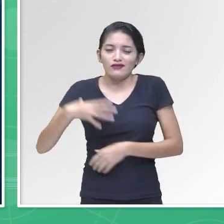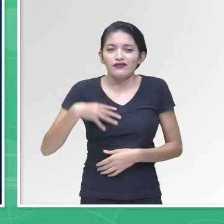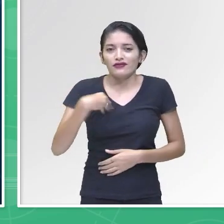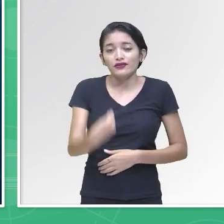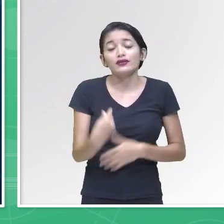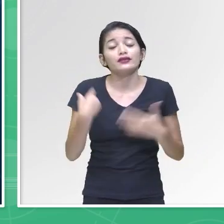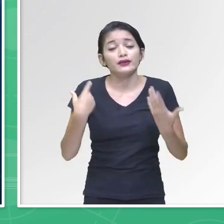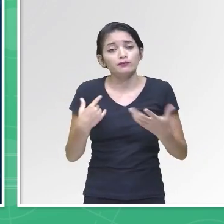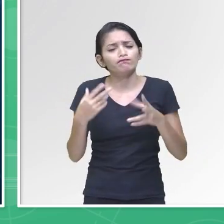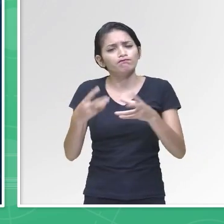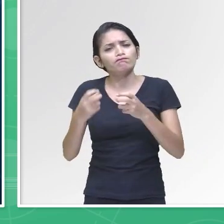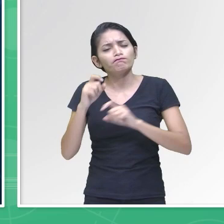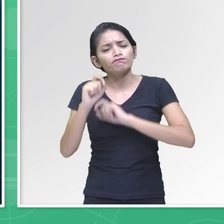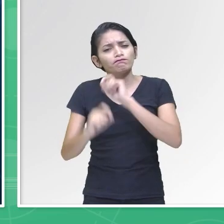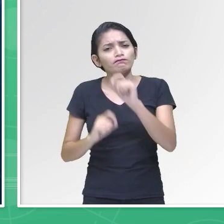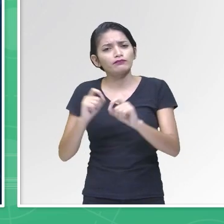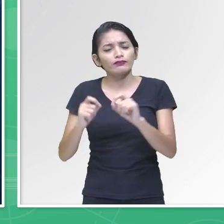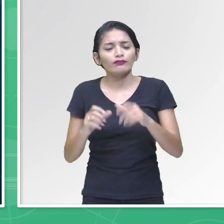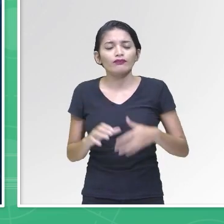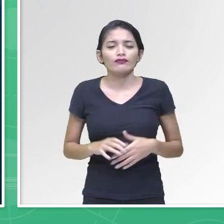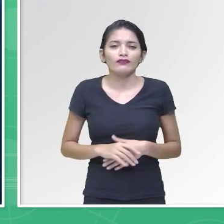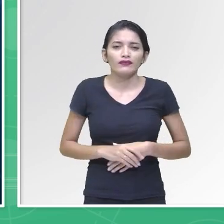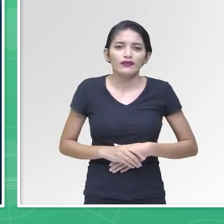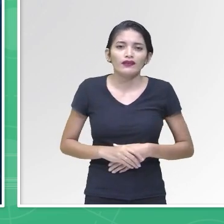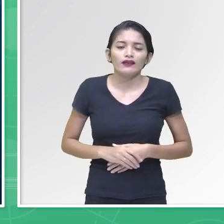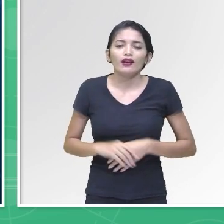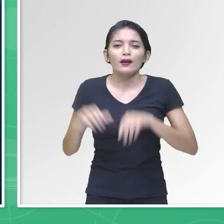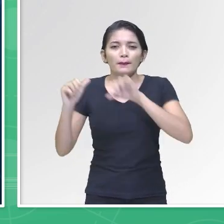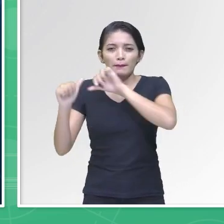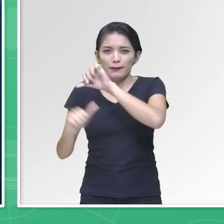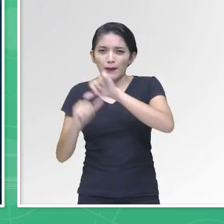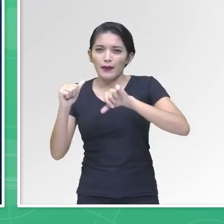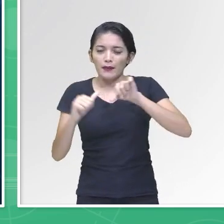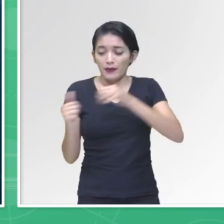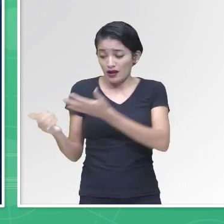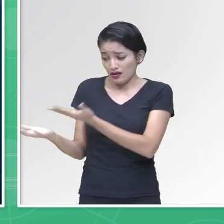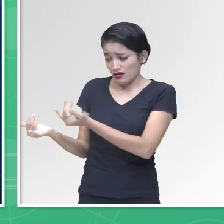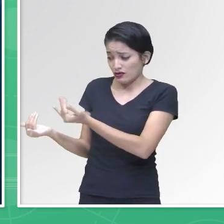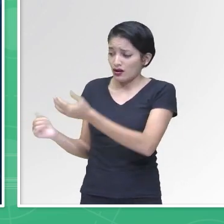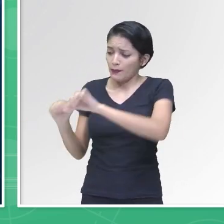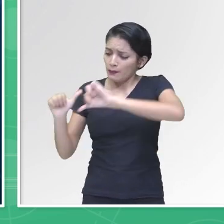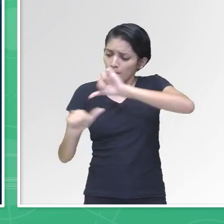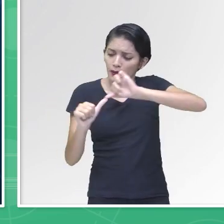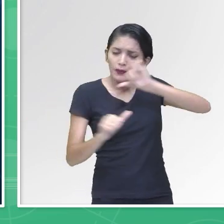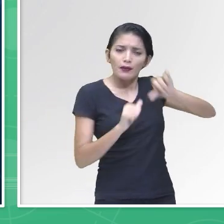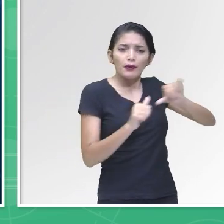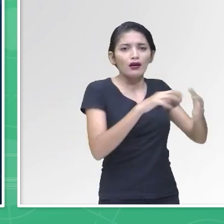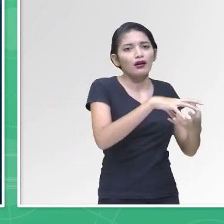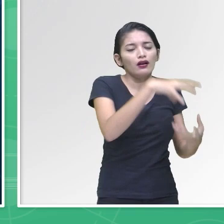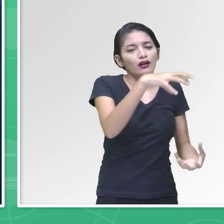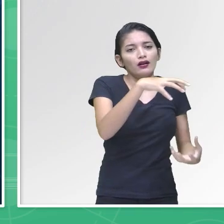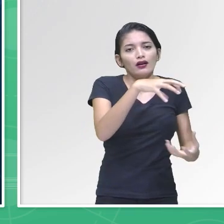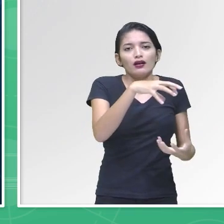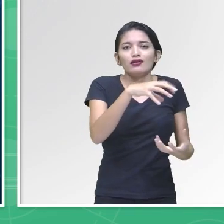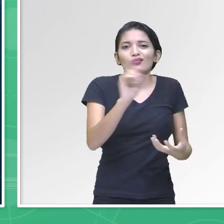Então percebam que a mudança da juventude para a fase adulta não